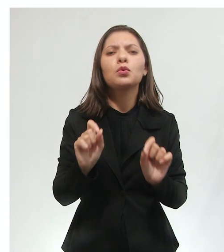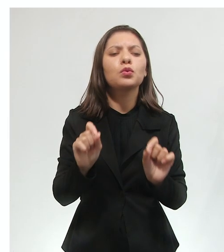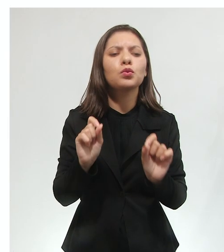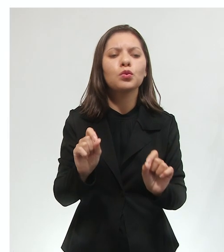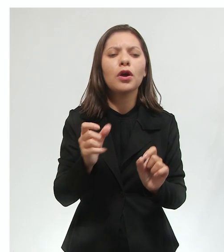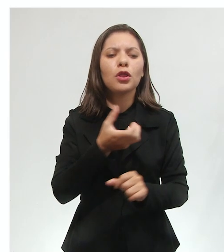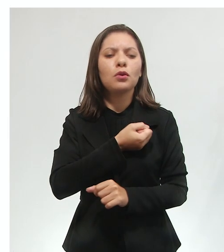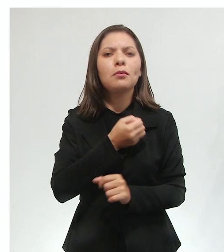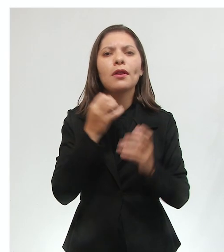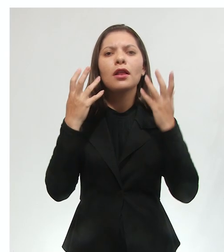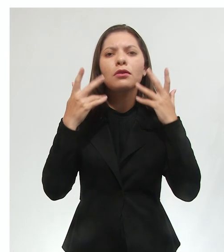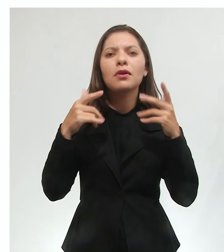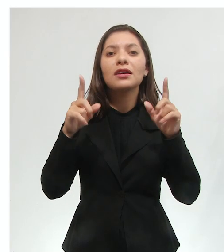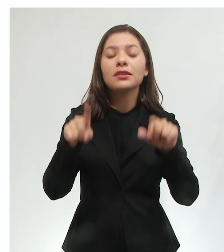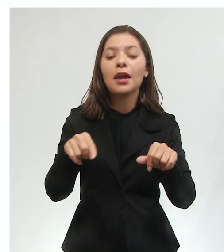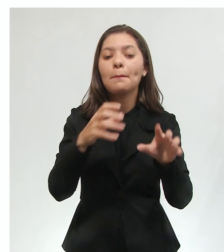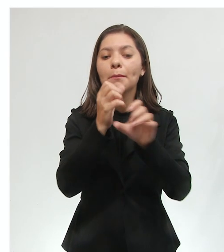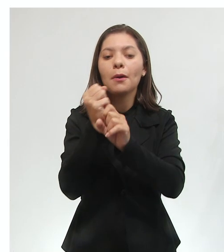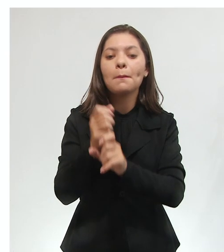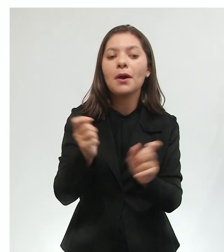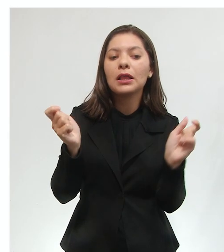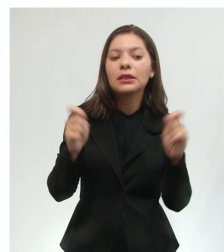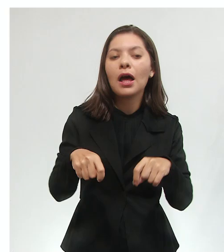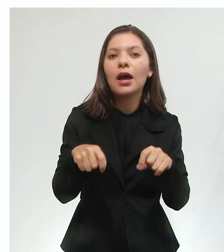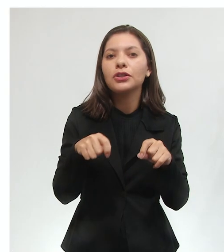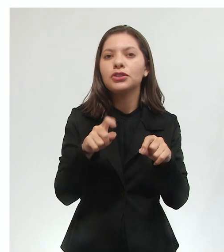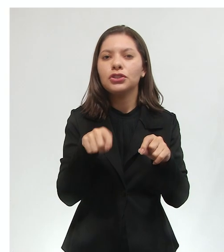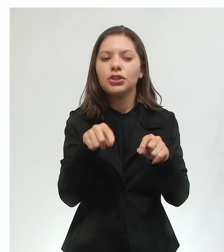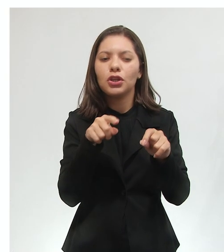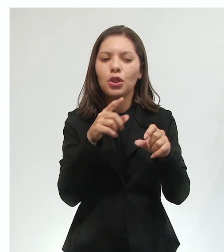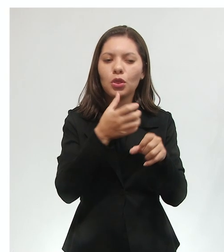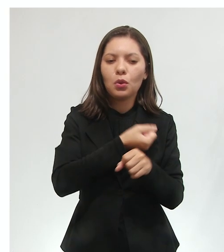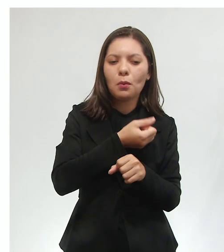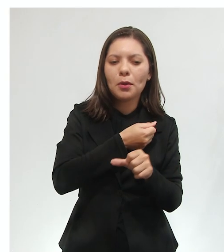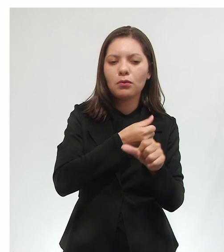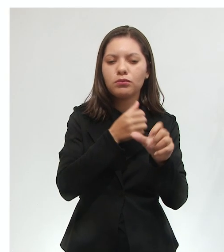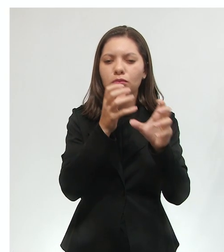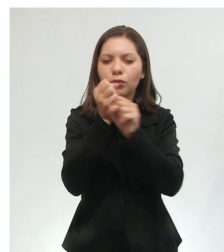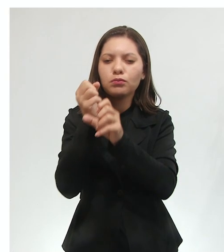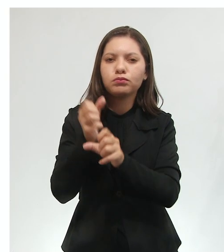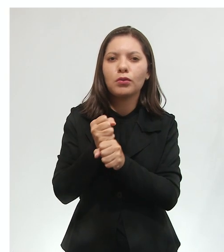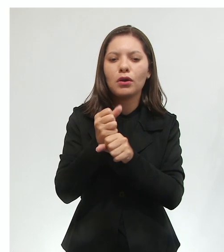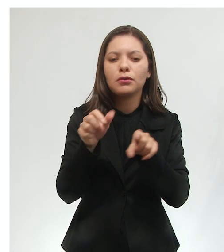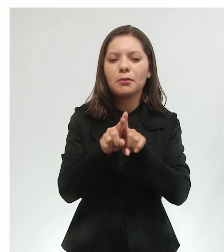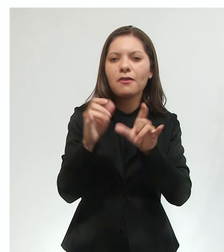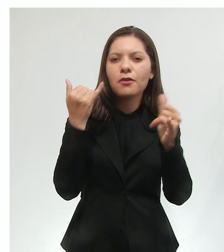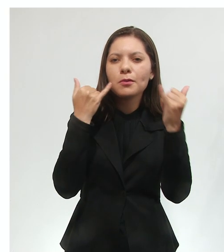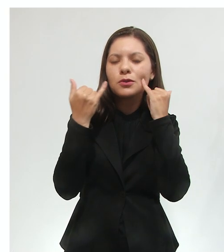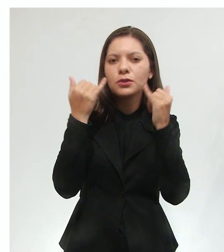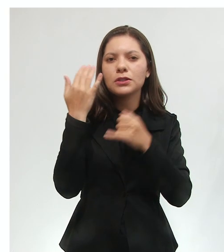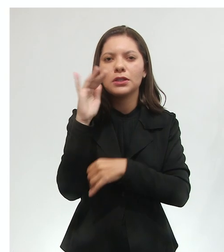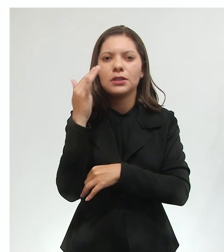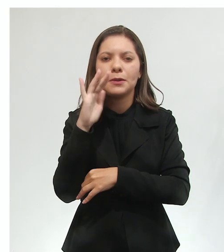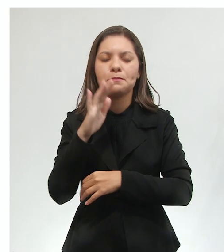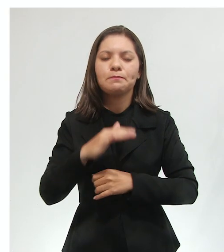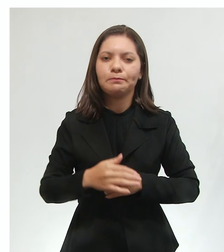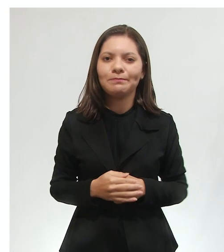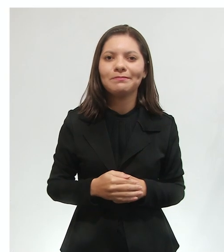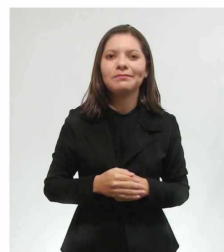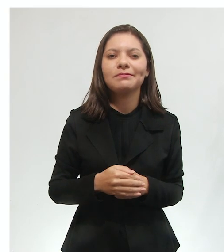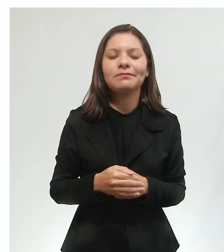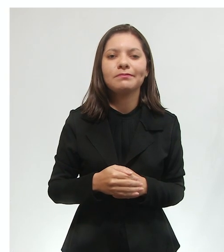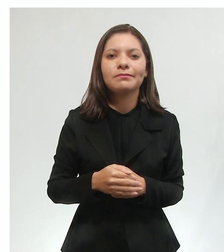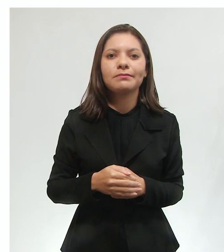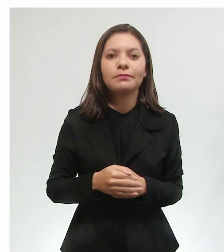para codificar, tratar e disseminar informações transcendendo barreiras, né? E o